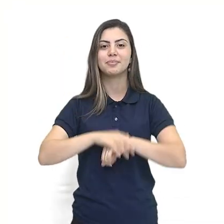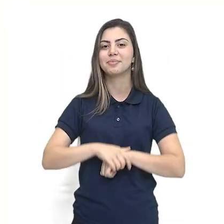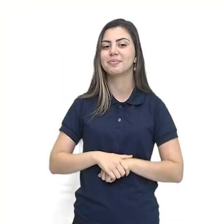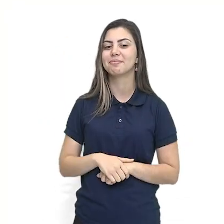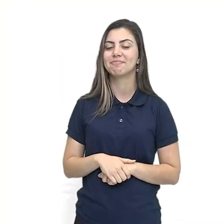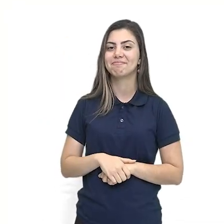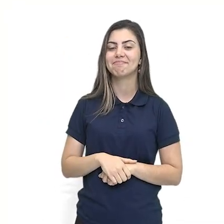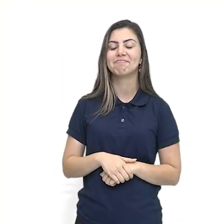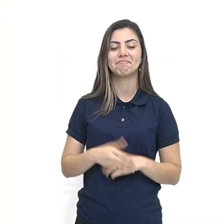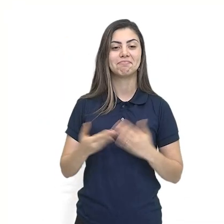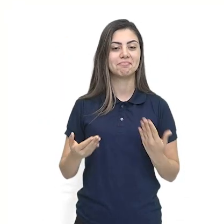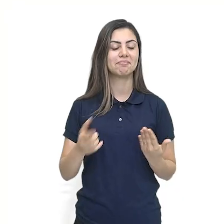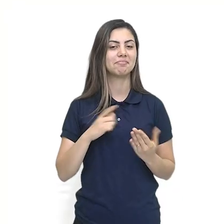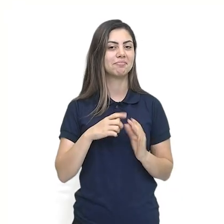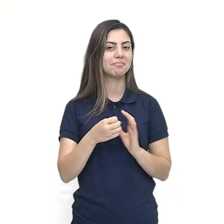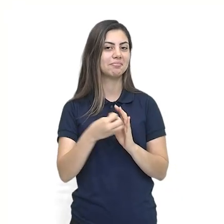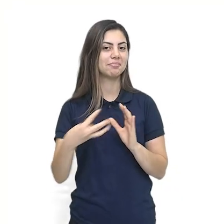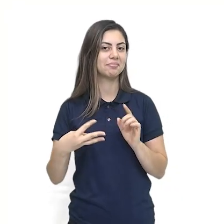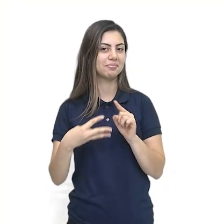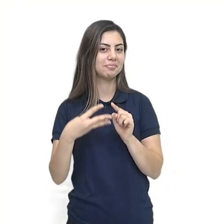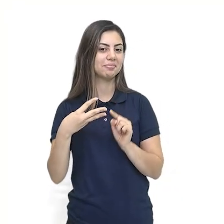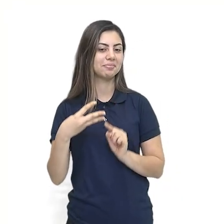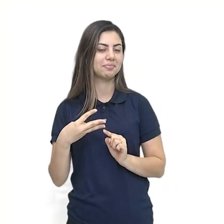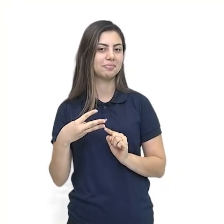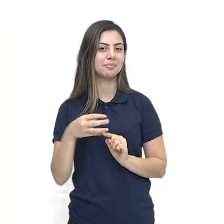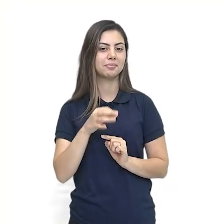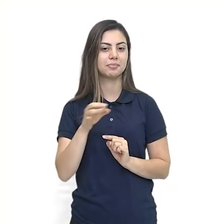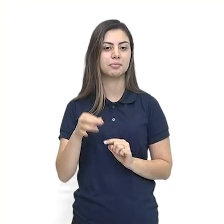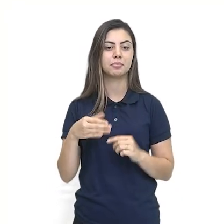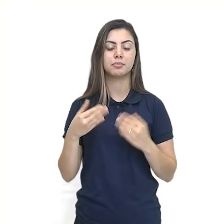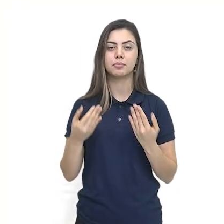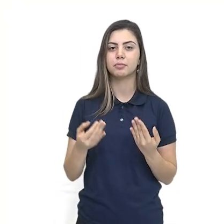Ok? Então essa é a ideia. Por eles serem